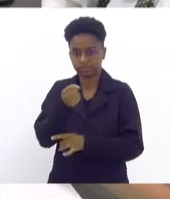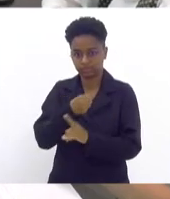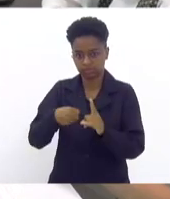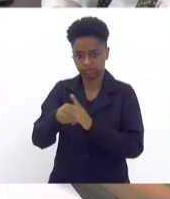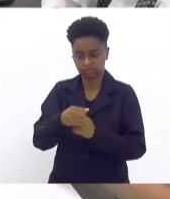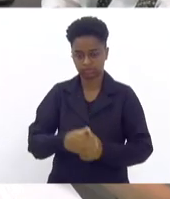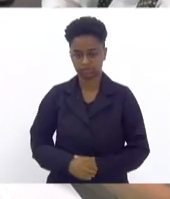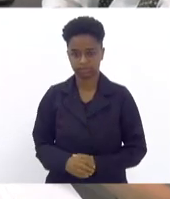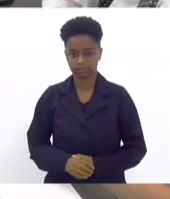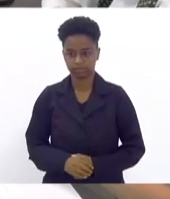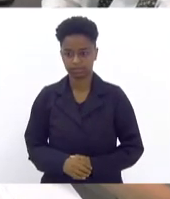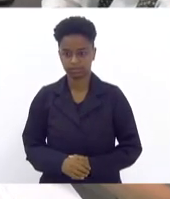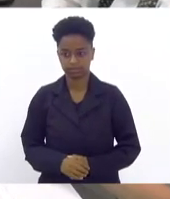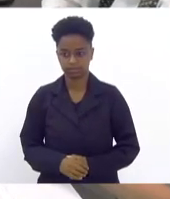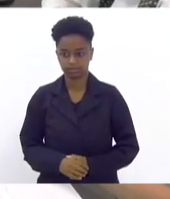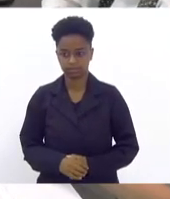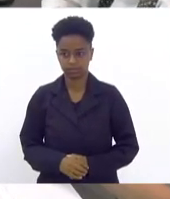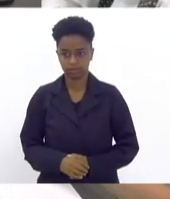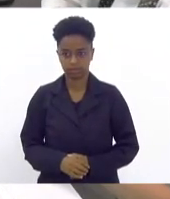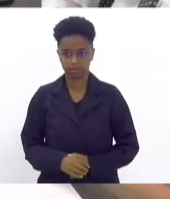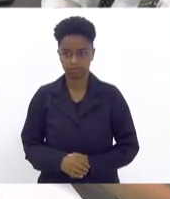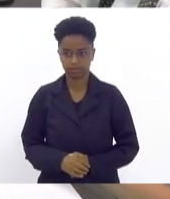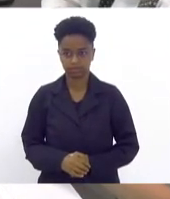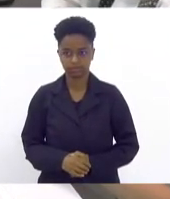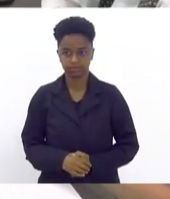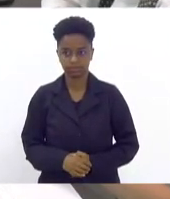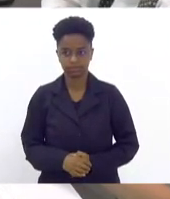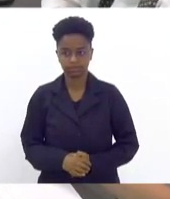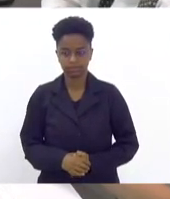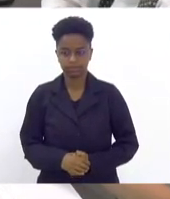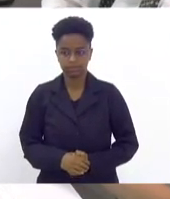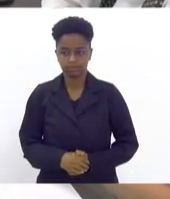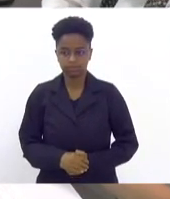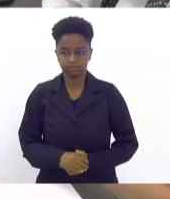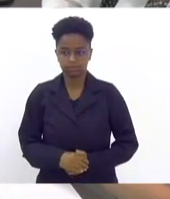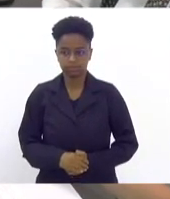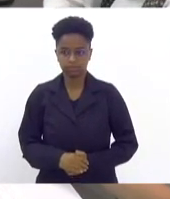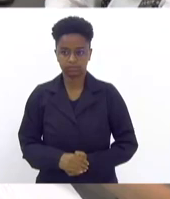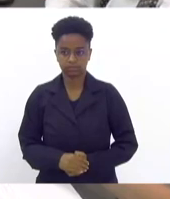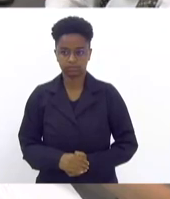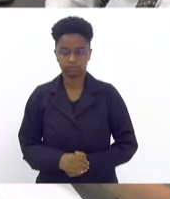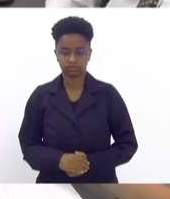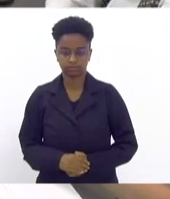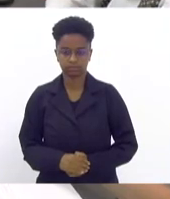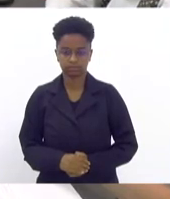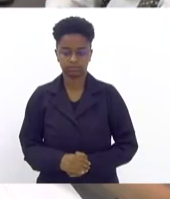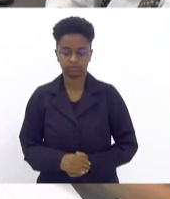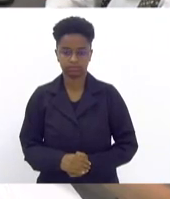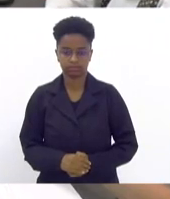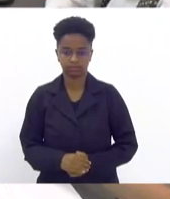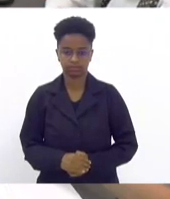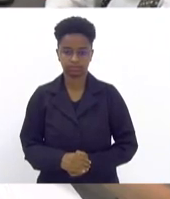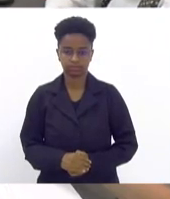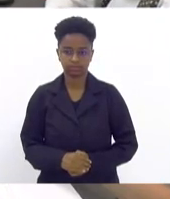Perfeito. Legítimo, prefeito. A minha decisão já foi política agora. Então,